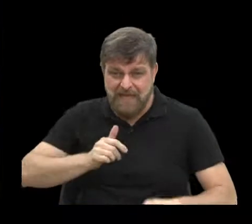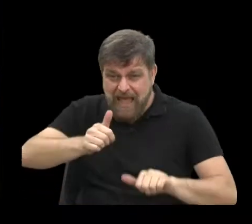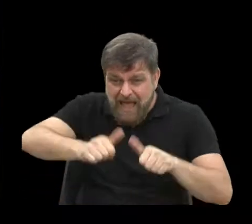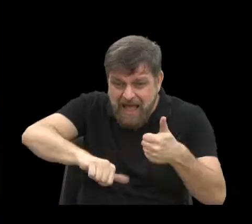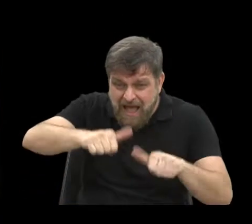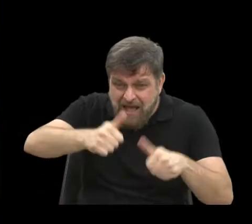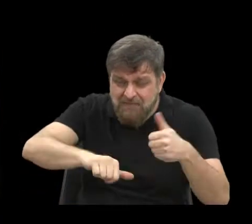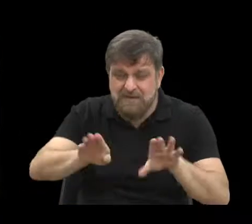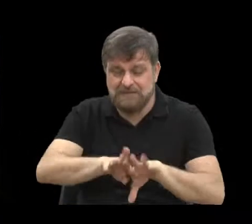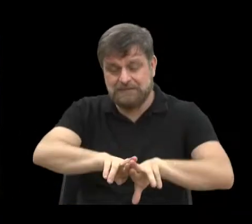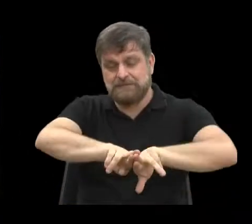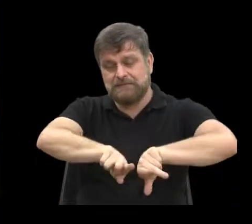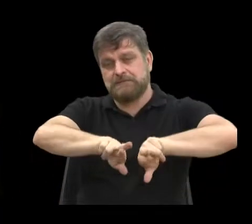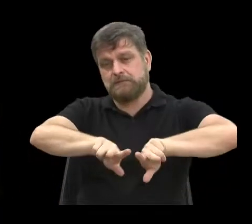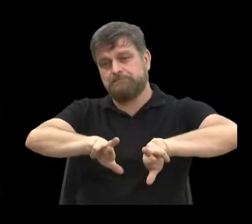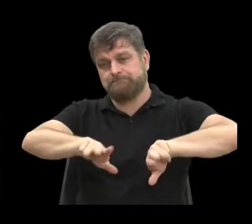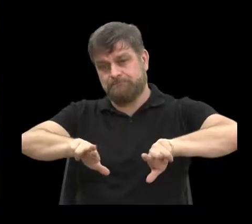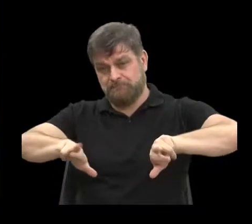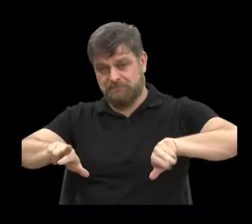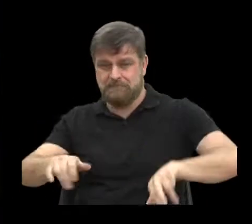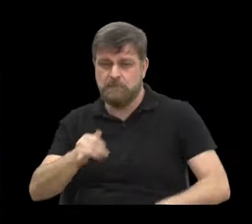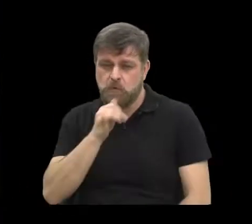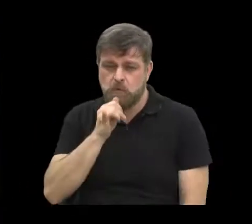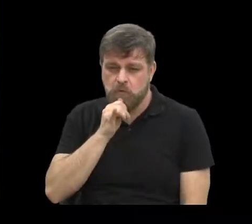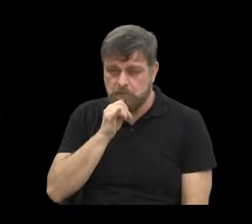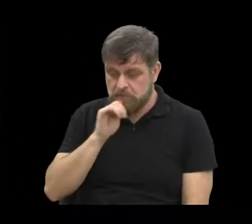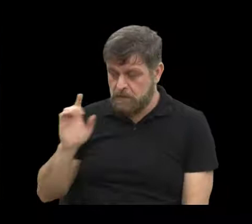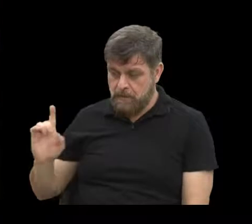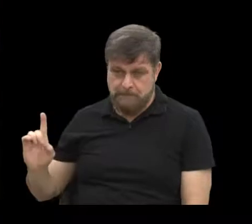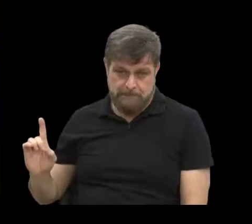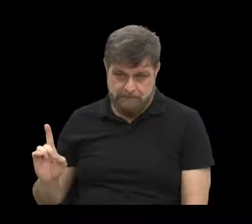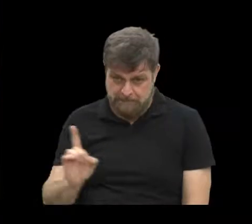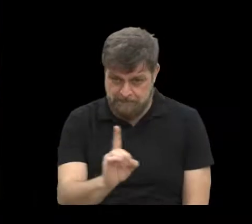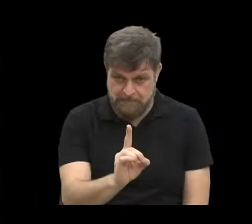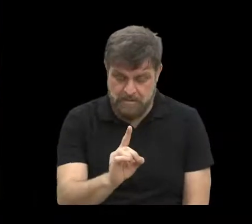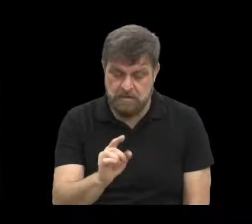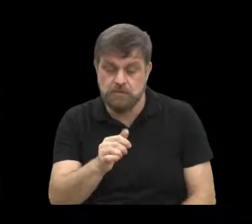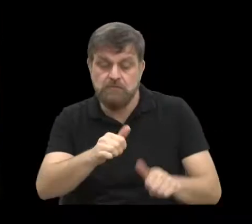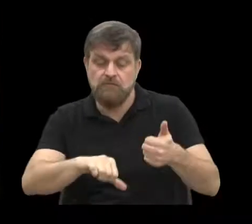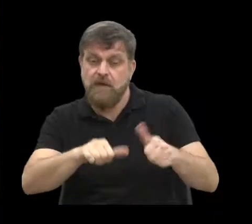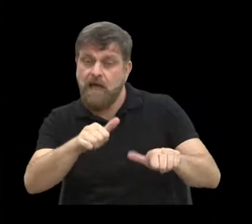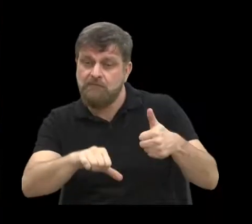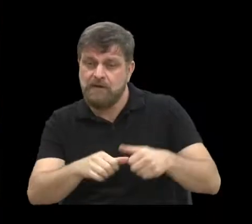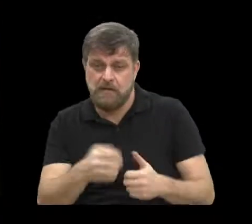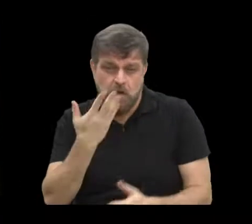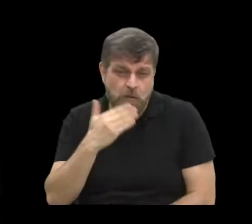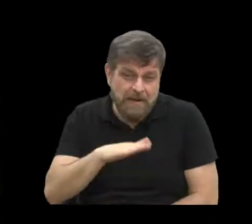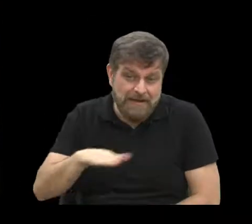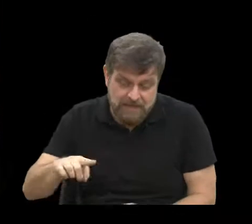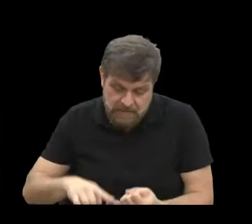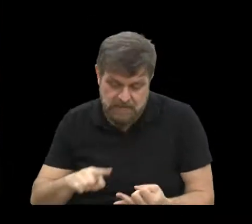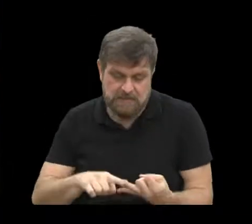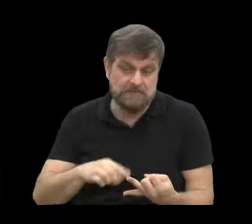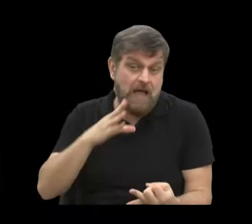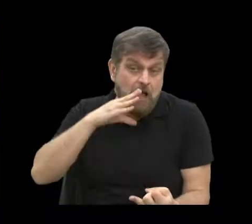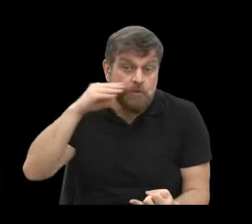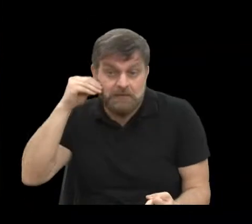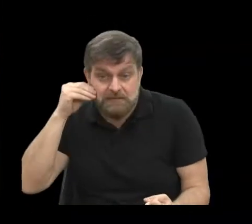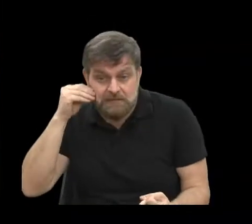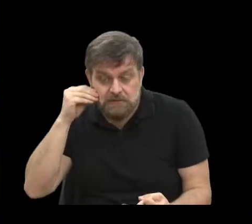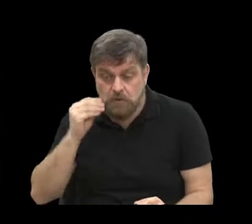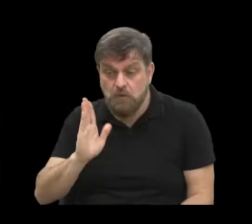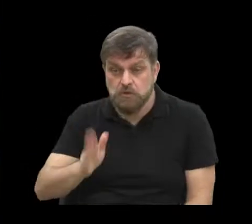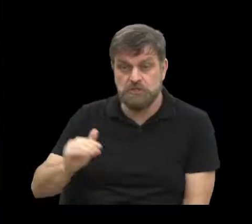avaliações diferentes, se a pessoa requerente, né, quem a gente está avaliando, é uma criança, é um adolescente ou